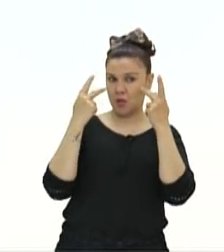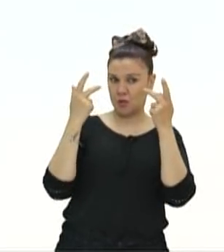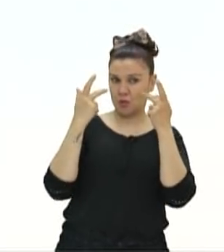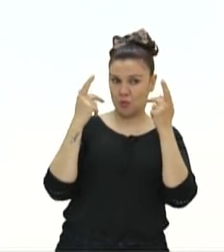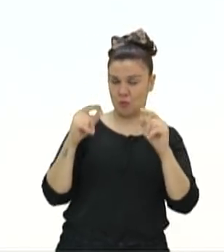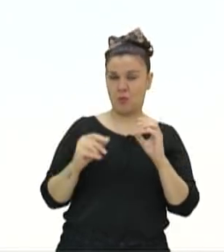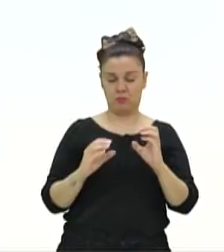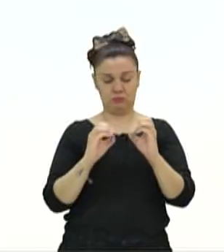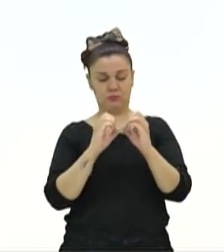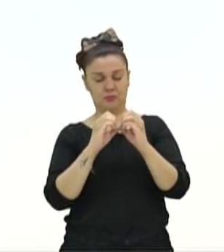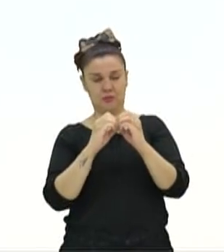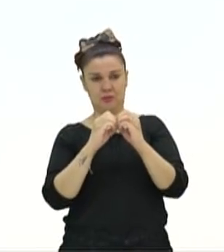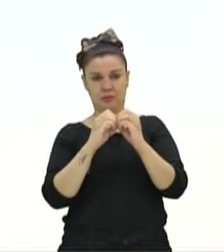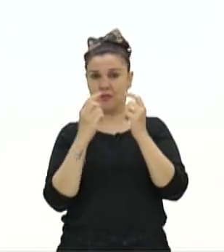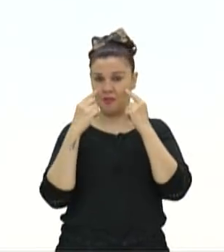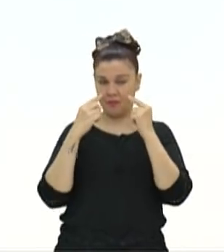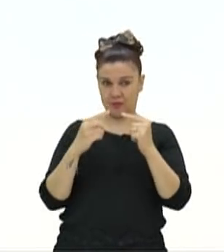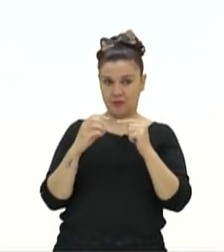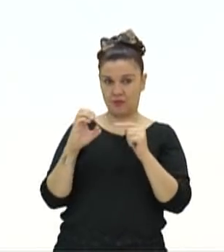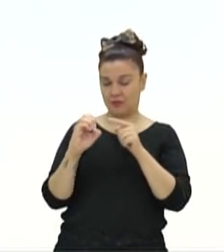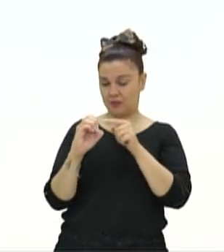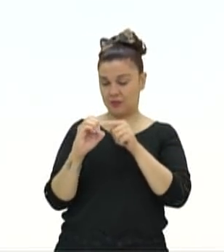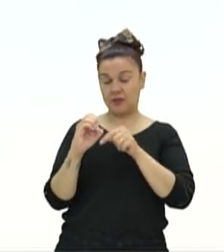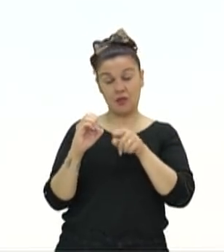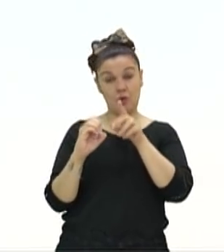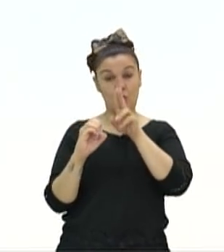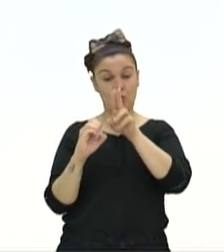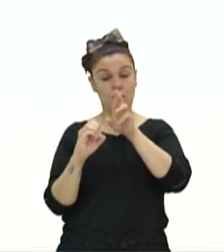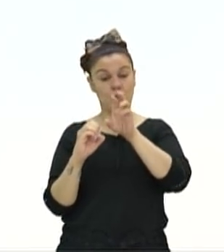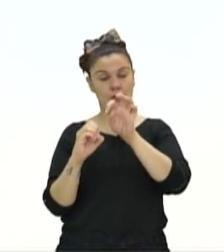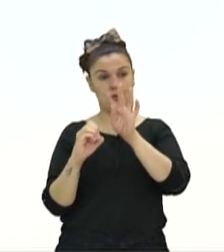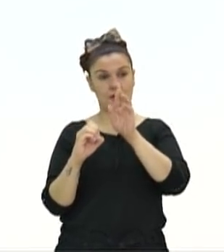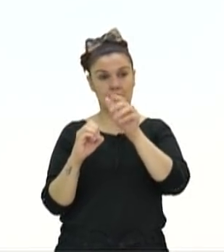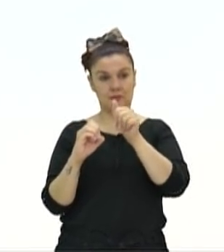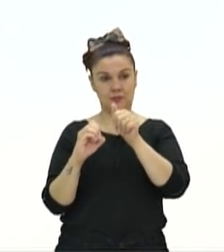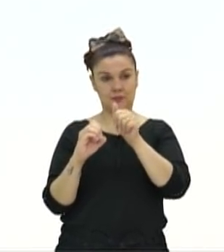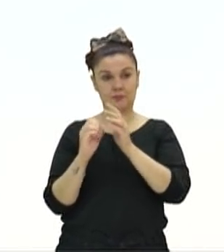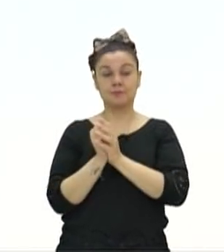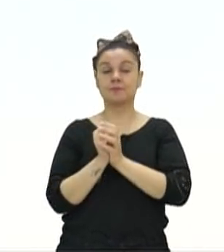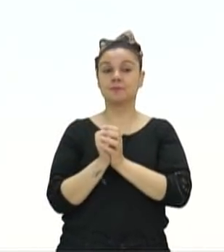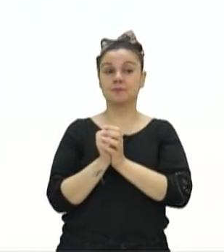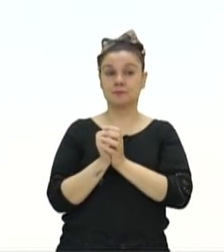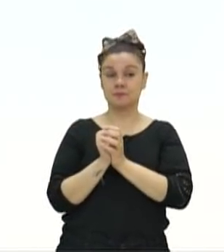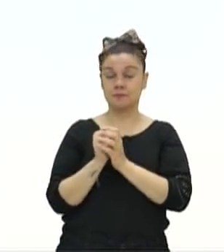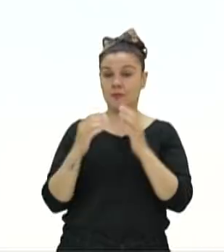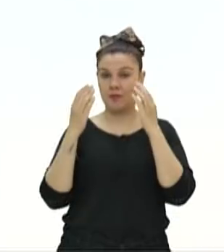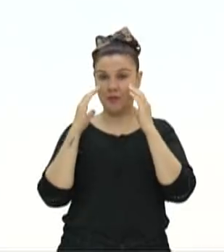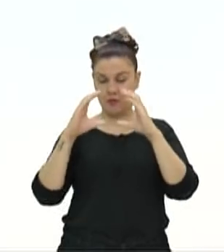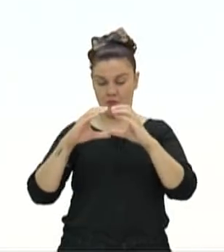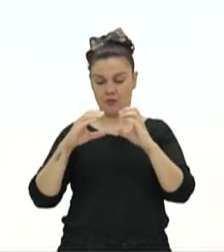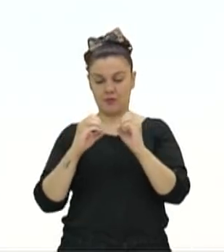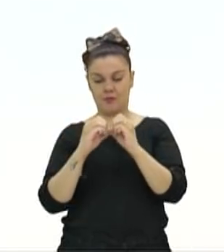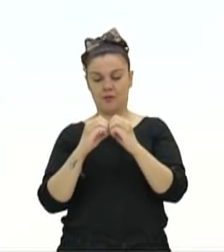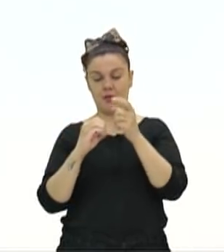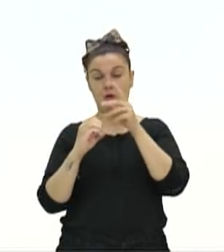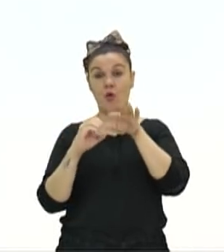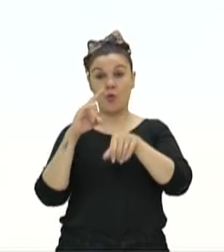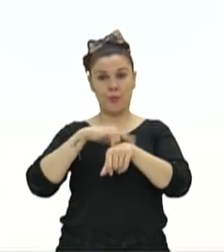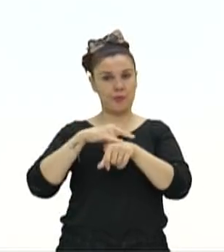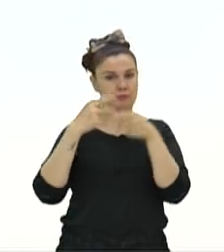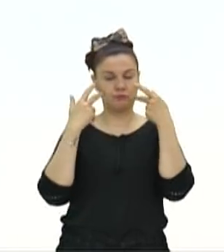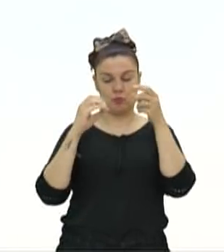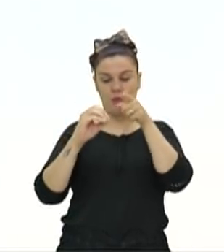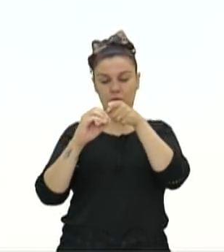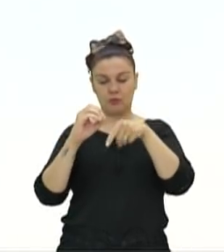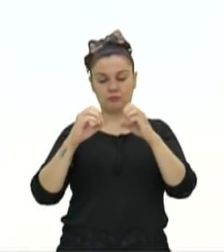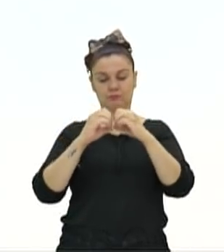normal, olha a próstata normal, esse canalzinho aqui é a uretra, tá? Então a bexiga, né, e aqui é a uretra, ó. Então a urina vai passar